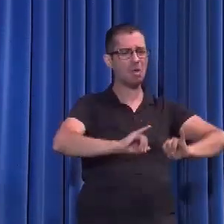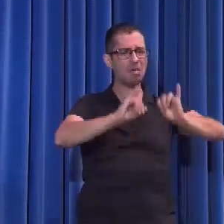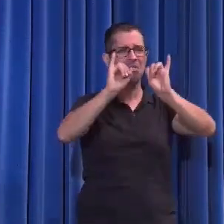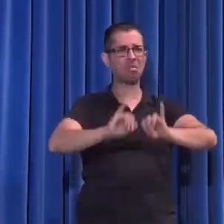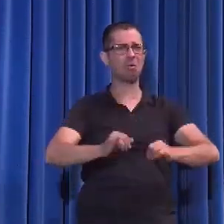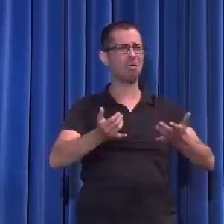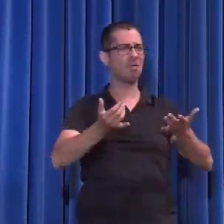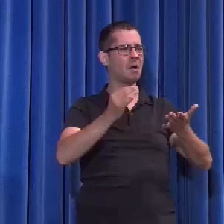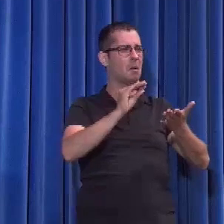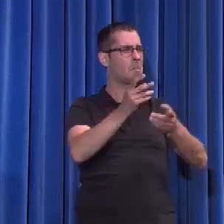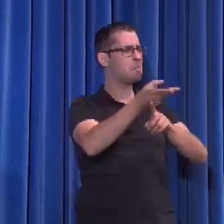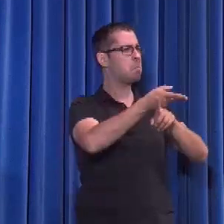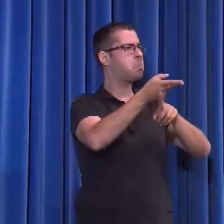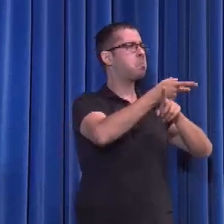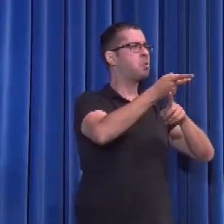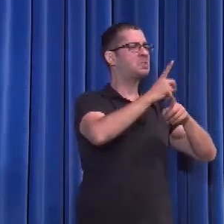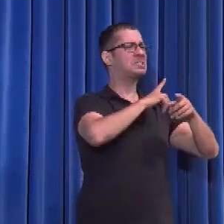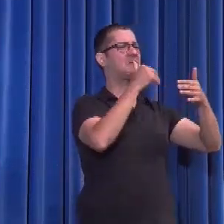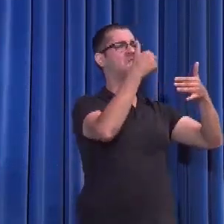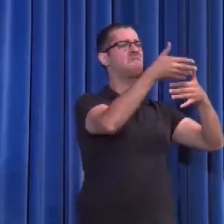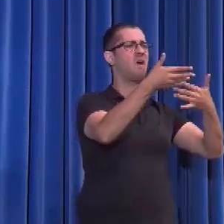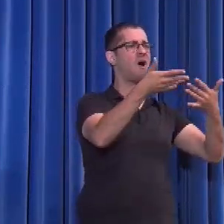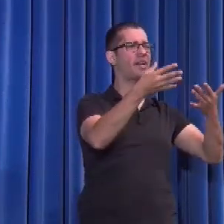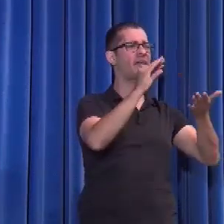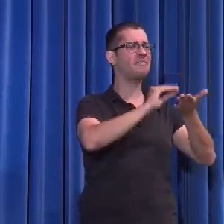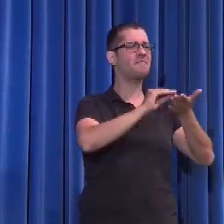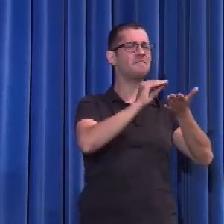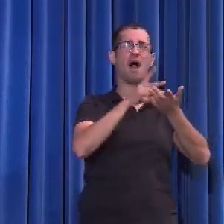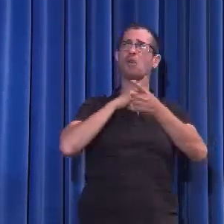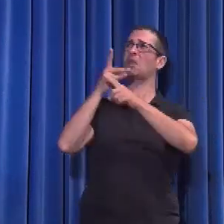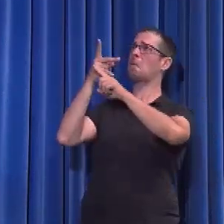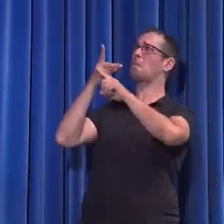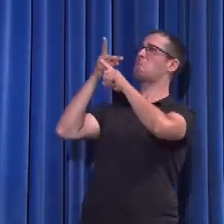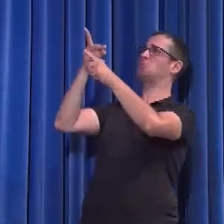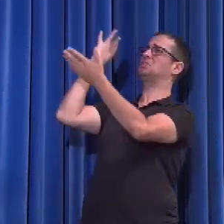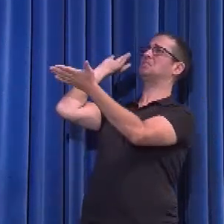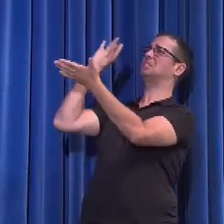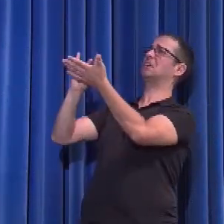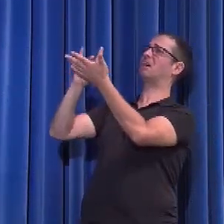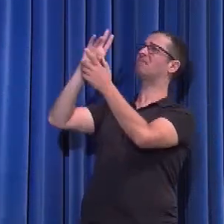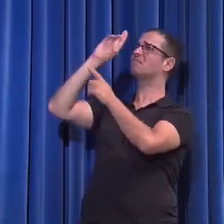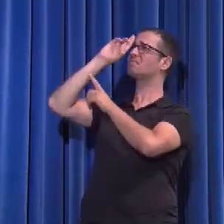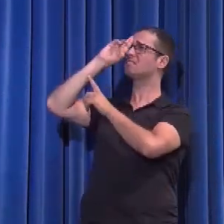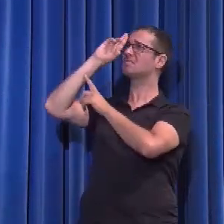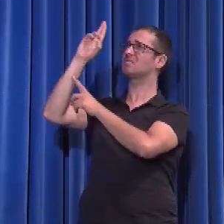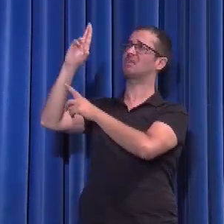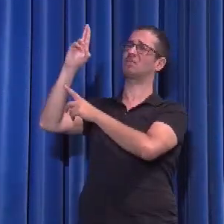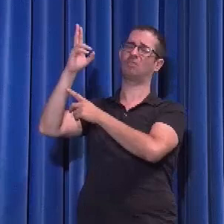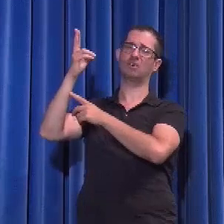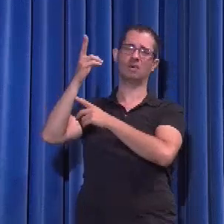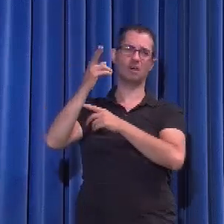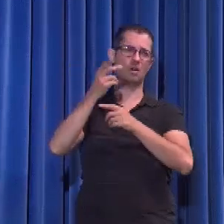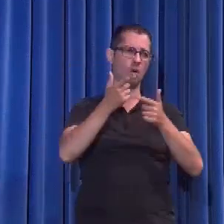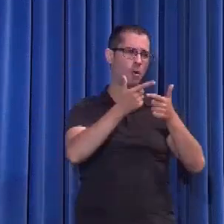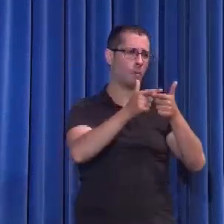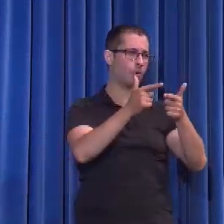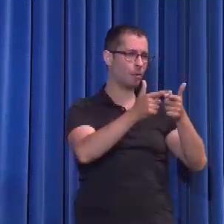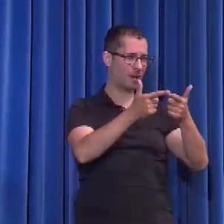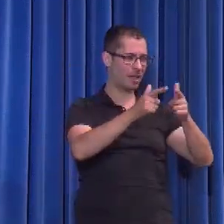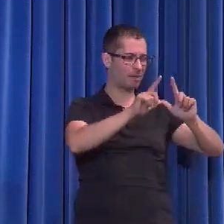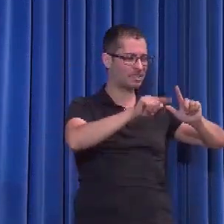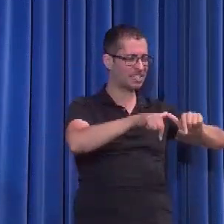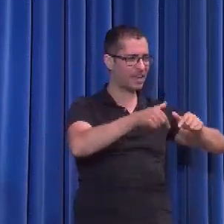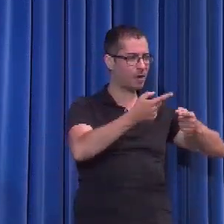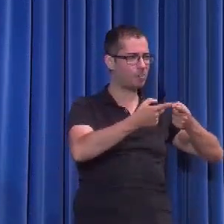no poderoso. Está buscando no forte. E não no Senhor. O grande problema do povo de Israel foi a